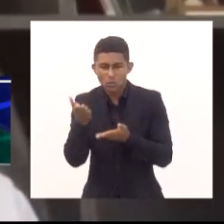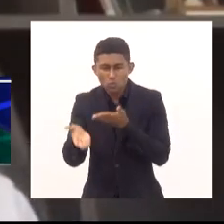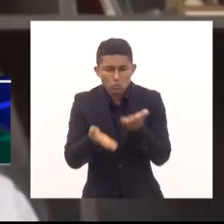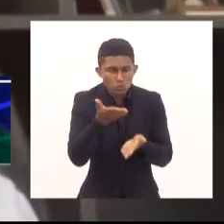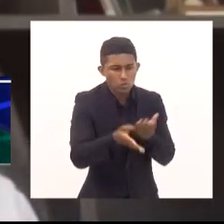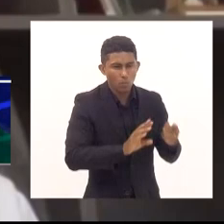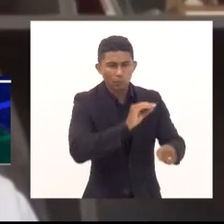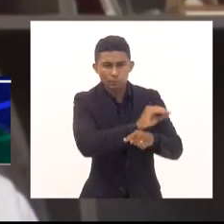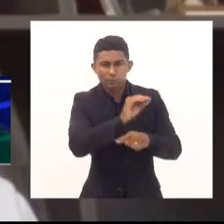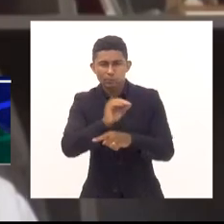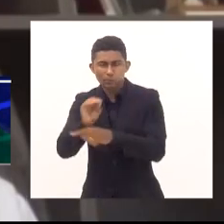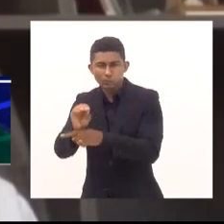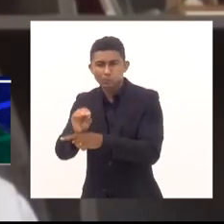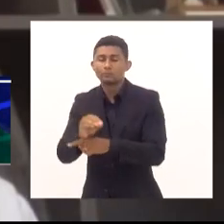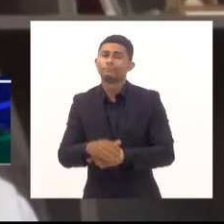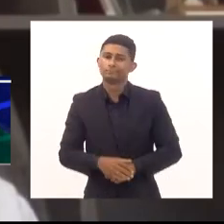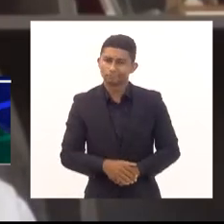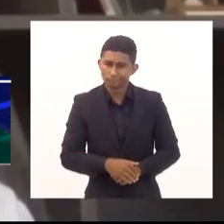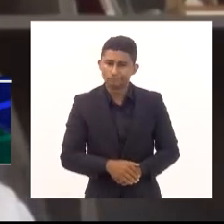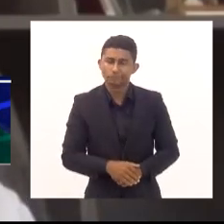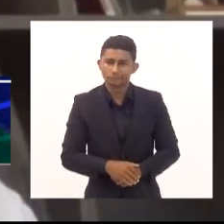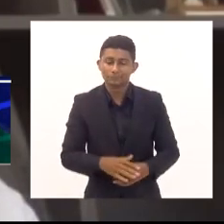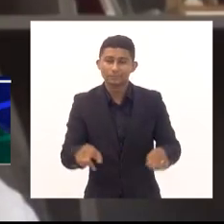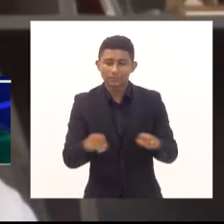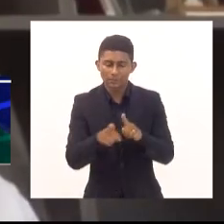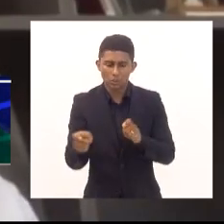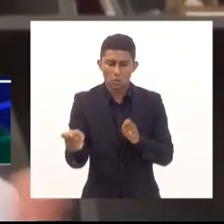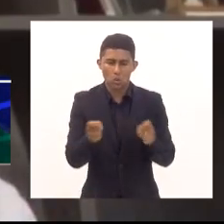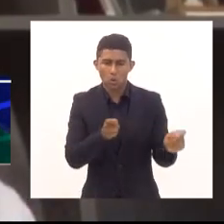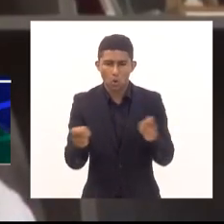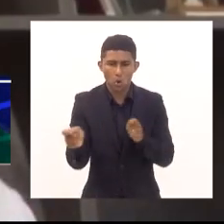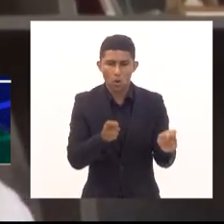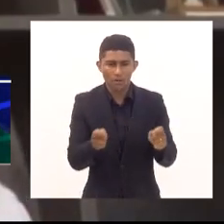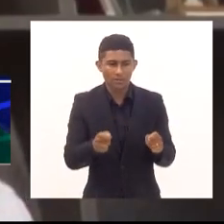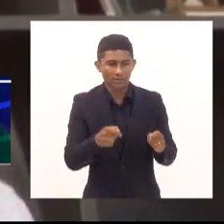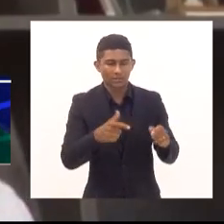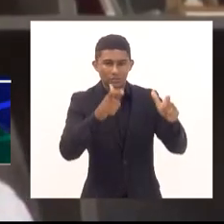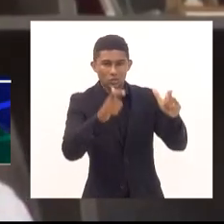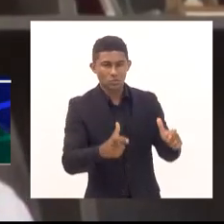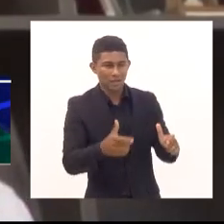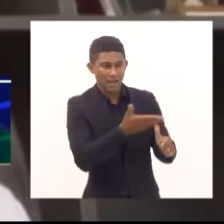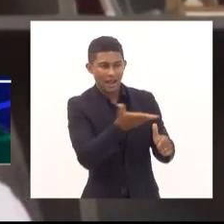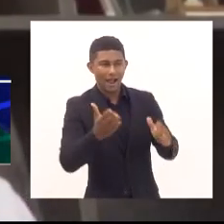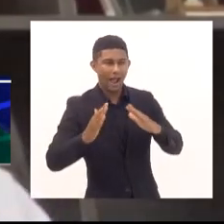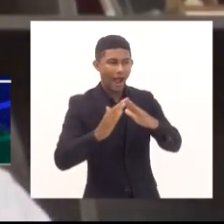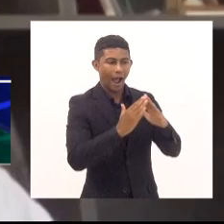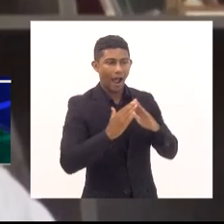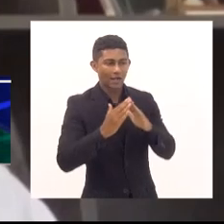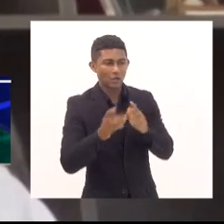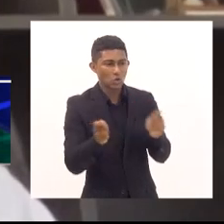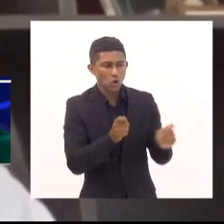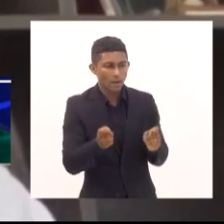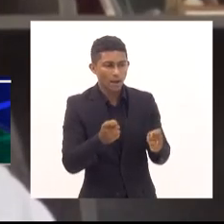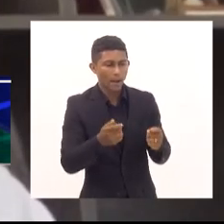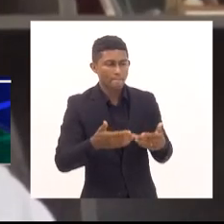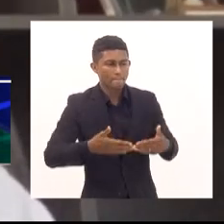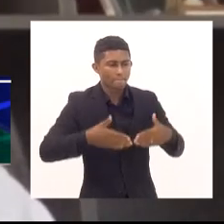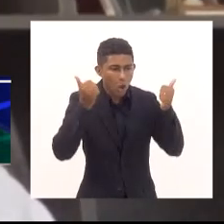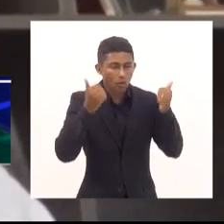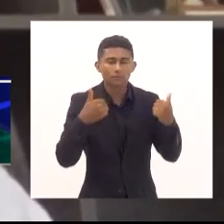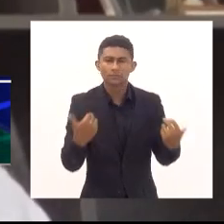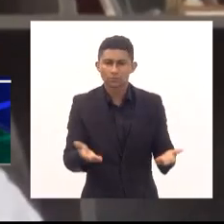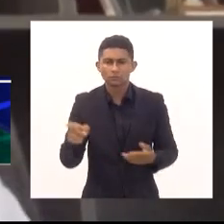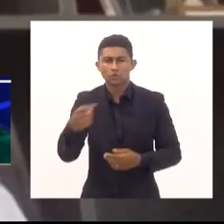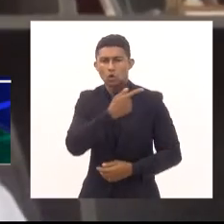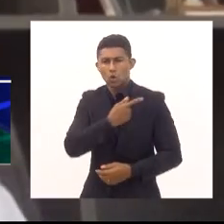né, da própria economia local da onde elas moram. Então, eu parabenizo aí